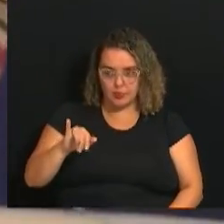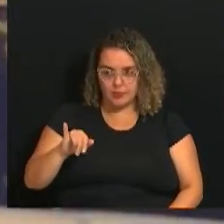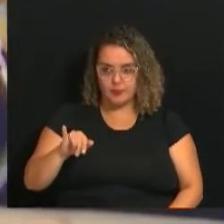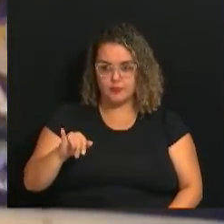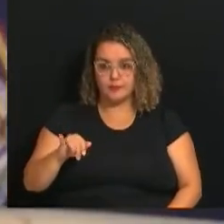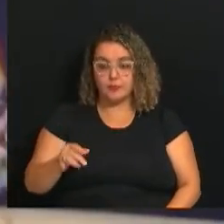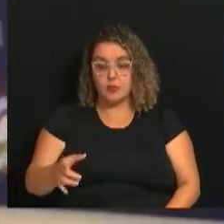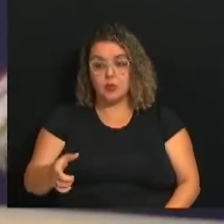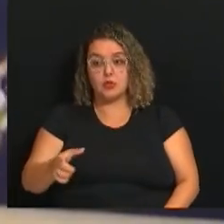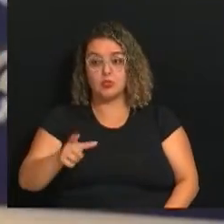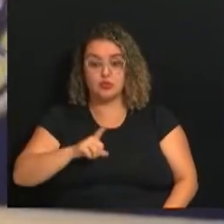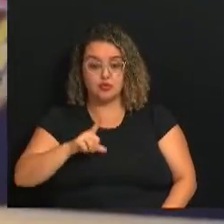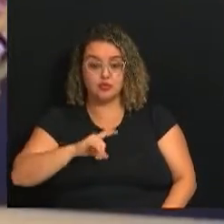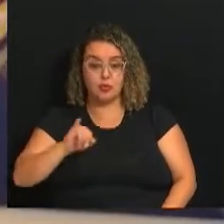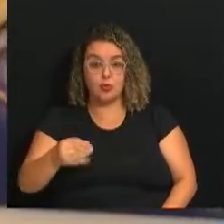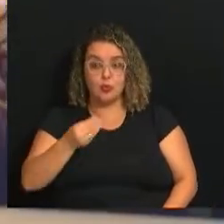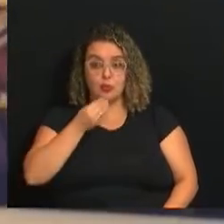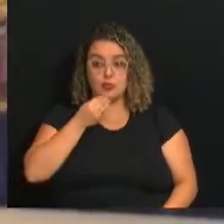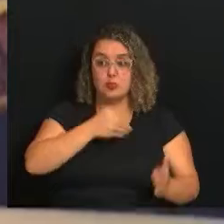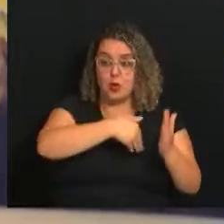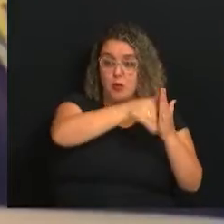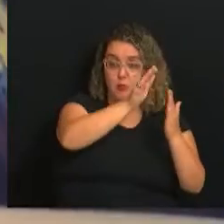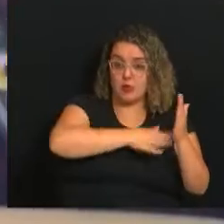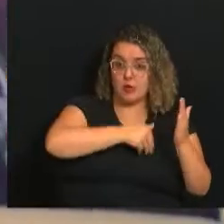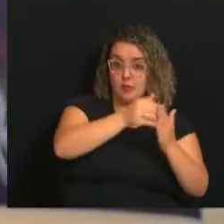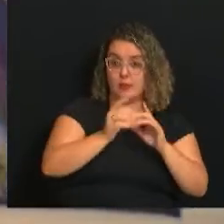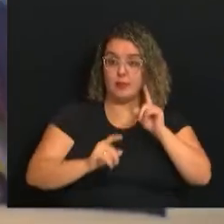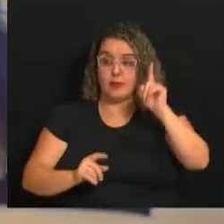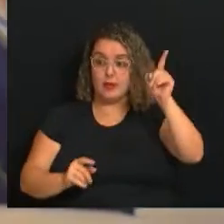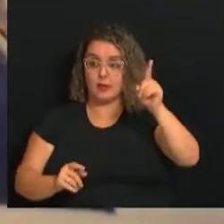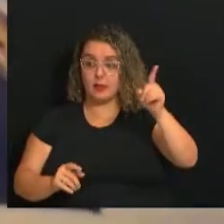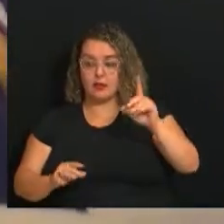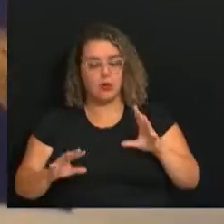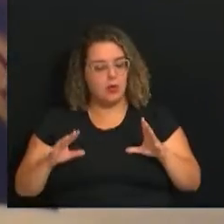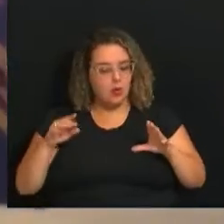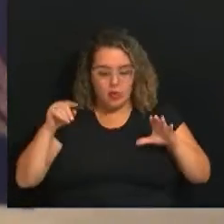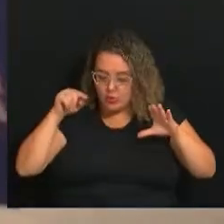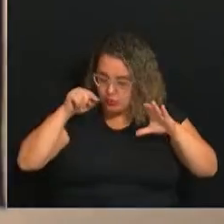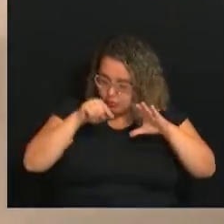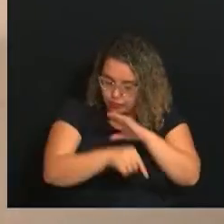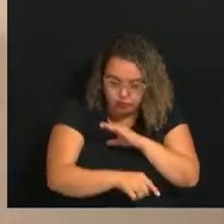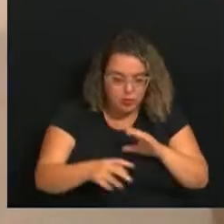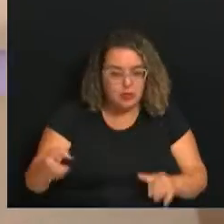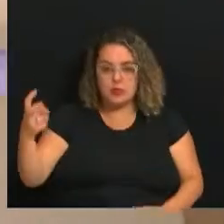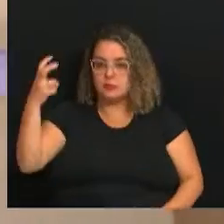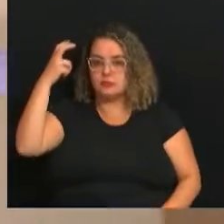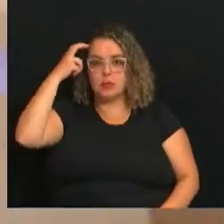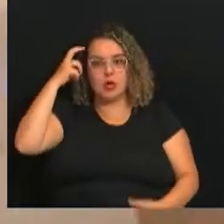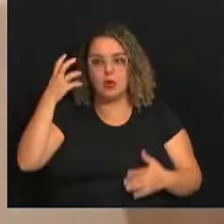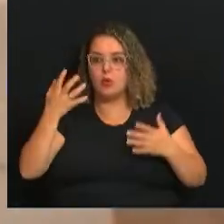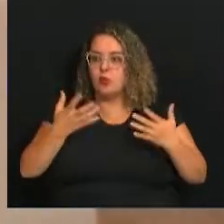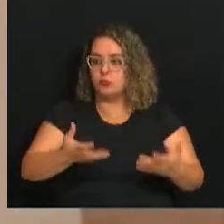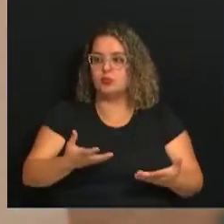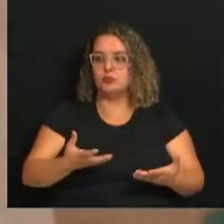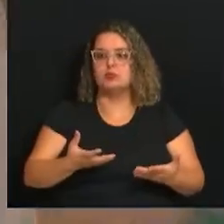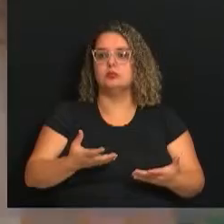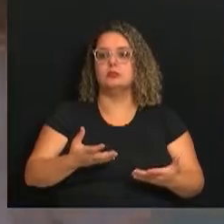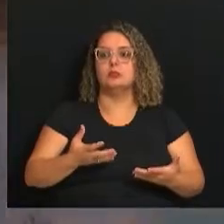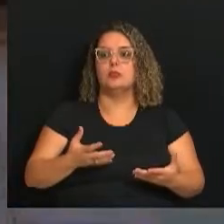ao TC Silva, a toda a família Tainã, que acolheu esse trabalho aqui.